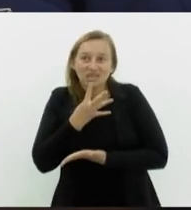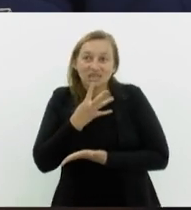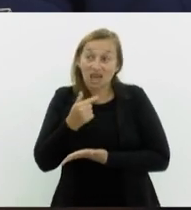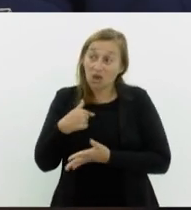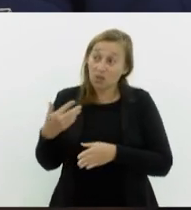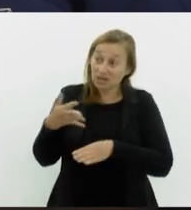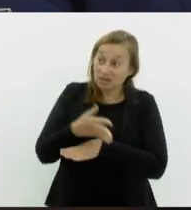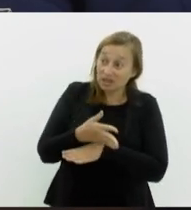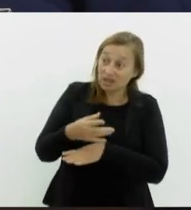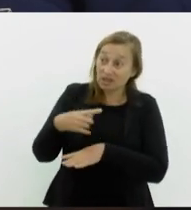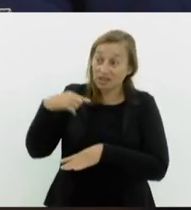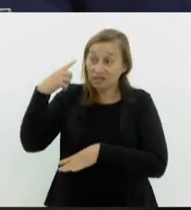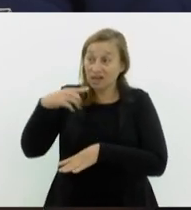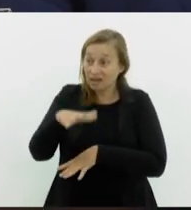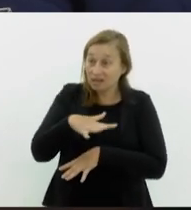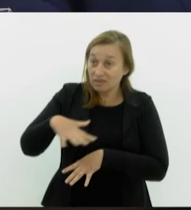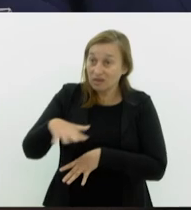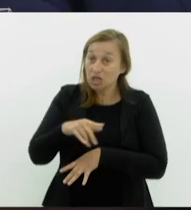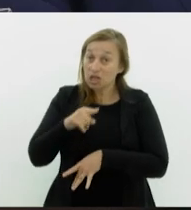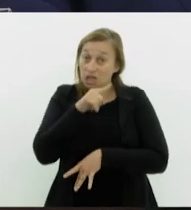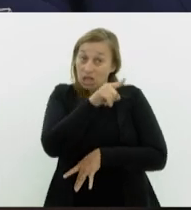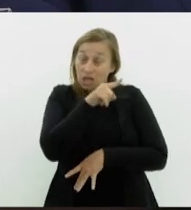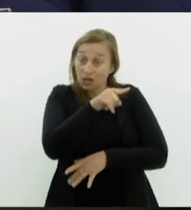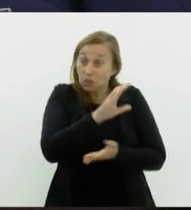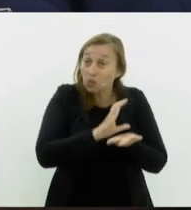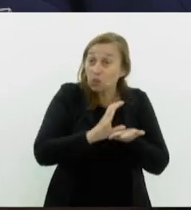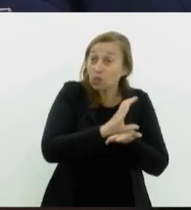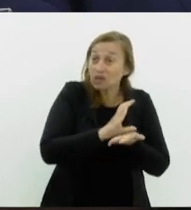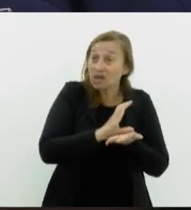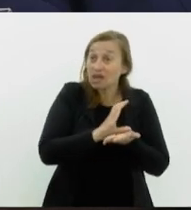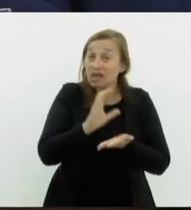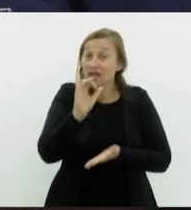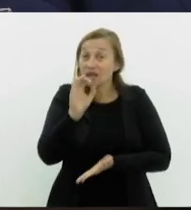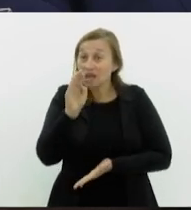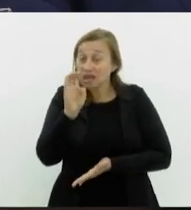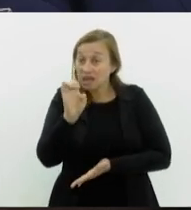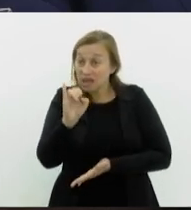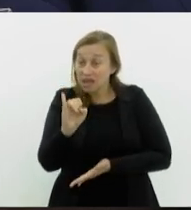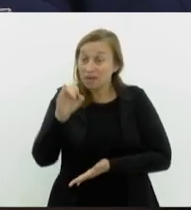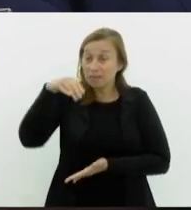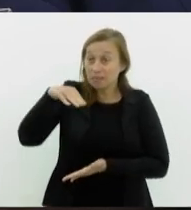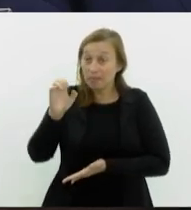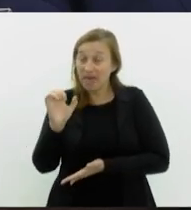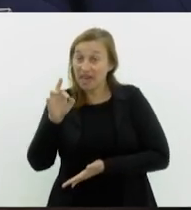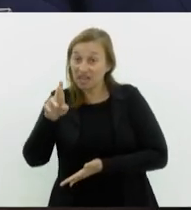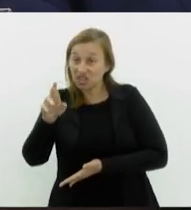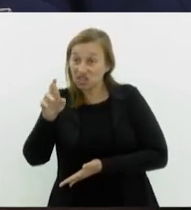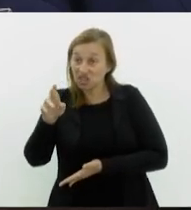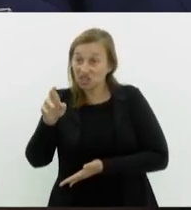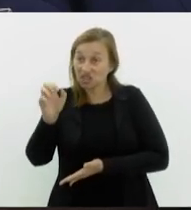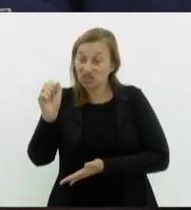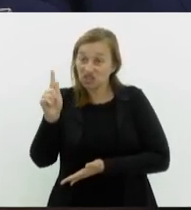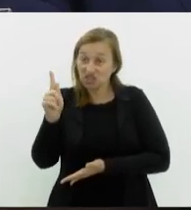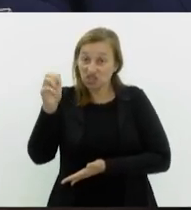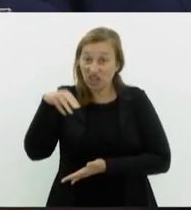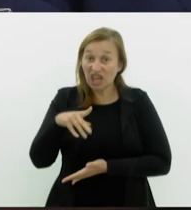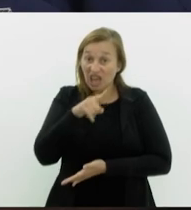ingressando na magistratura, ele no conselho da Emerge, ele cuidava dos juízes novos, eu naquela época ainda era